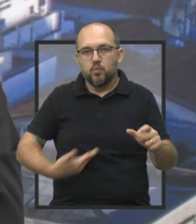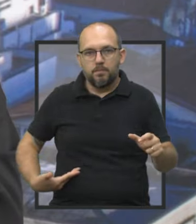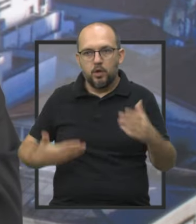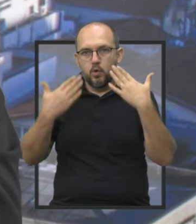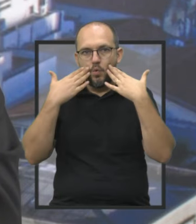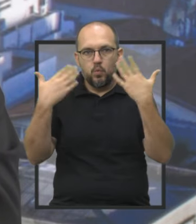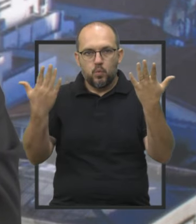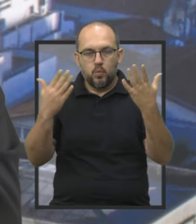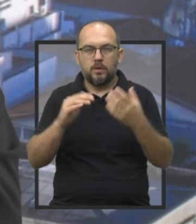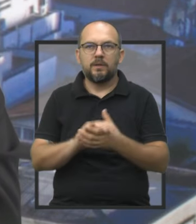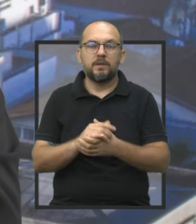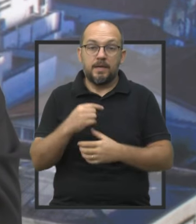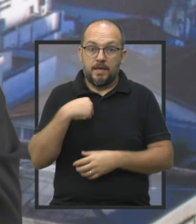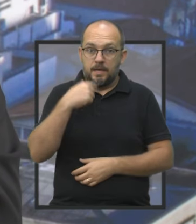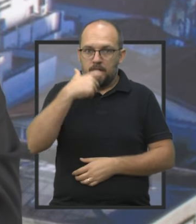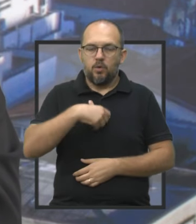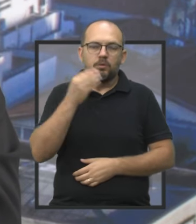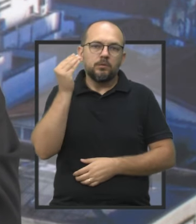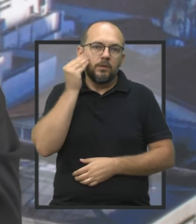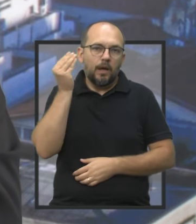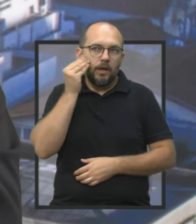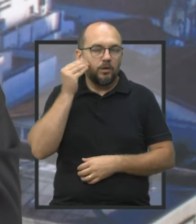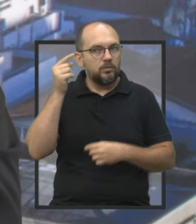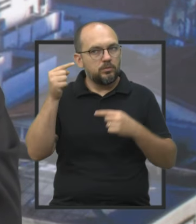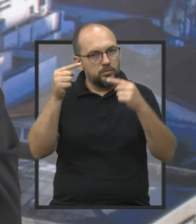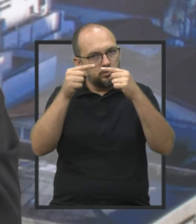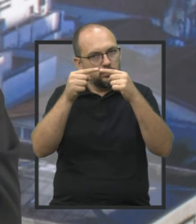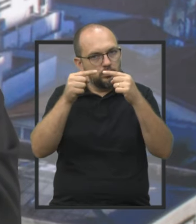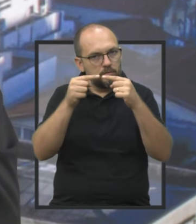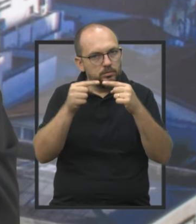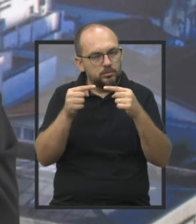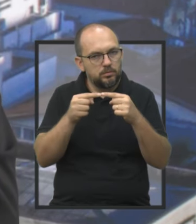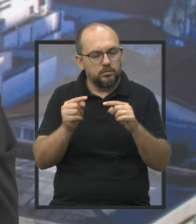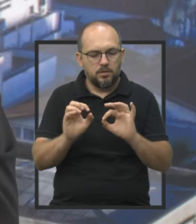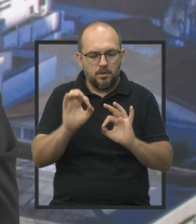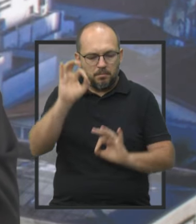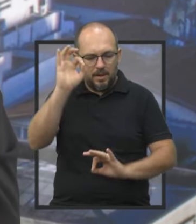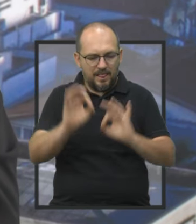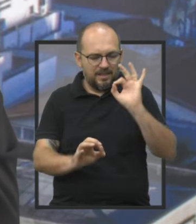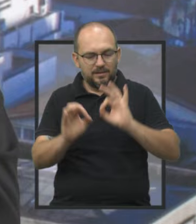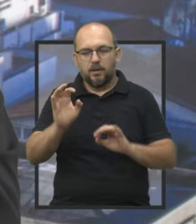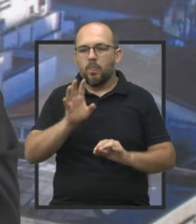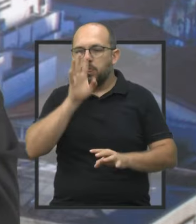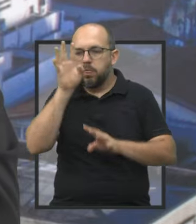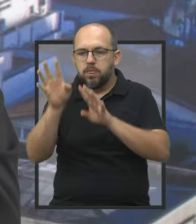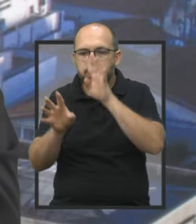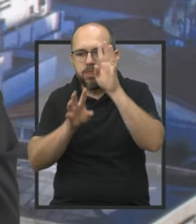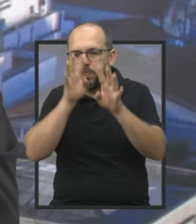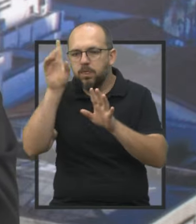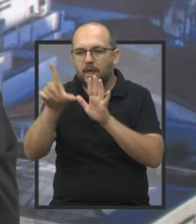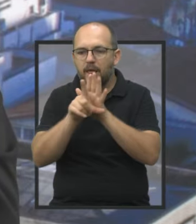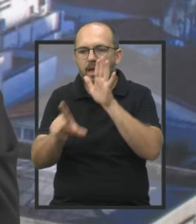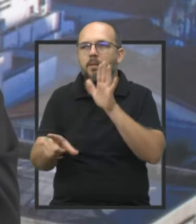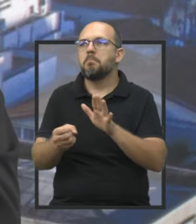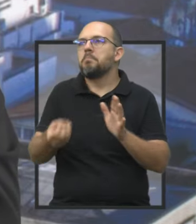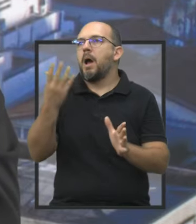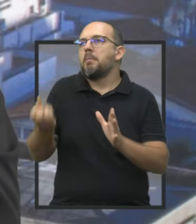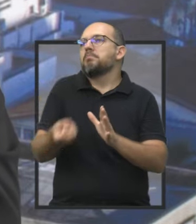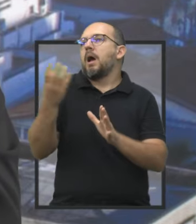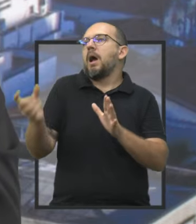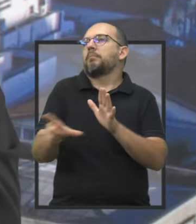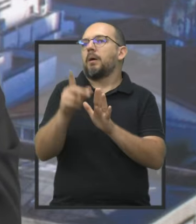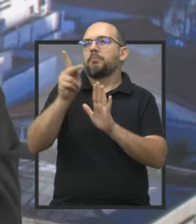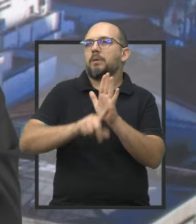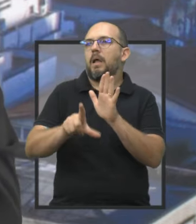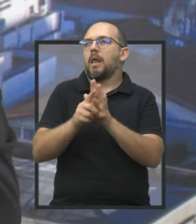pessoalmente, procuro manter essa coerência, né? Pensar, planejar antes de repente, propor algum tipo de projeto de